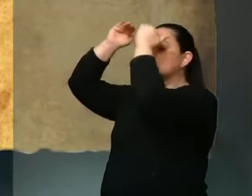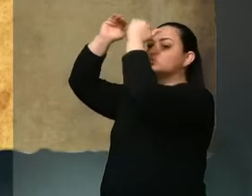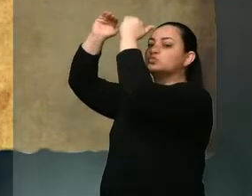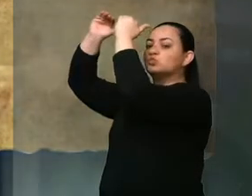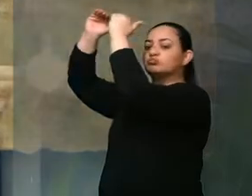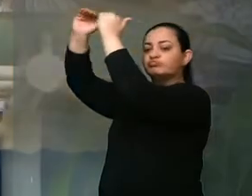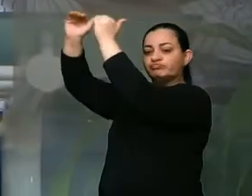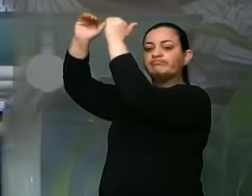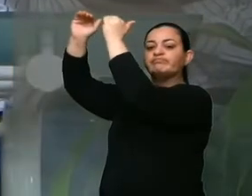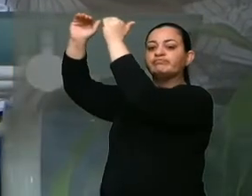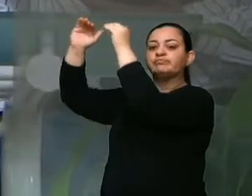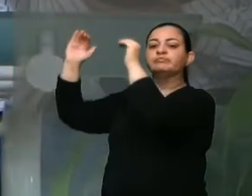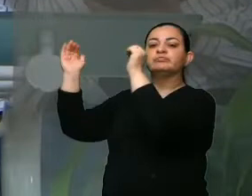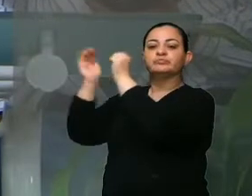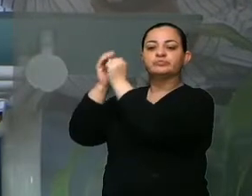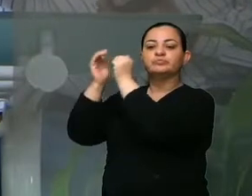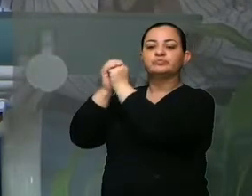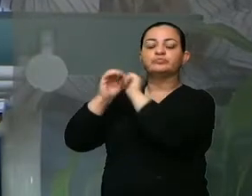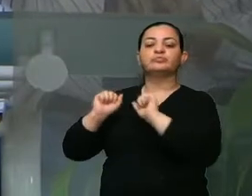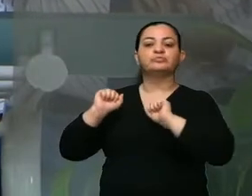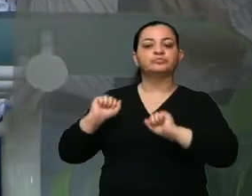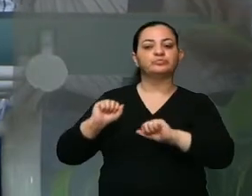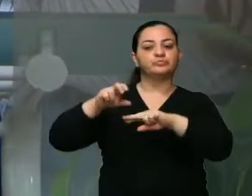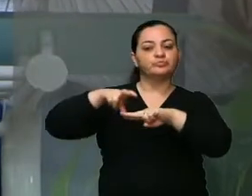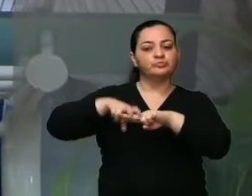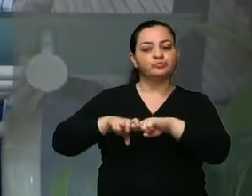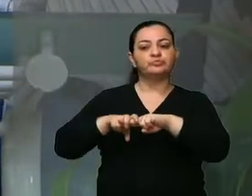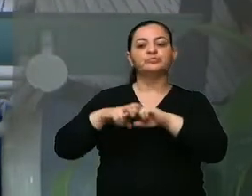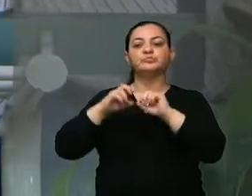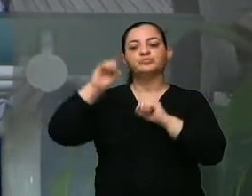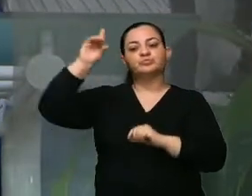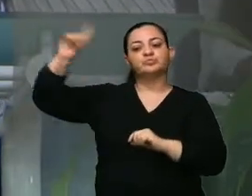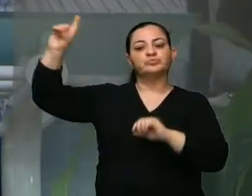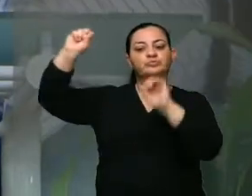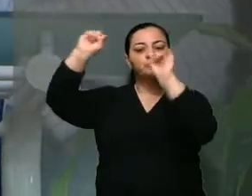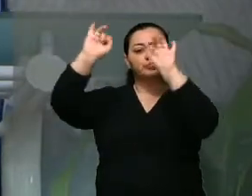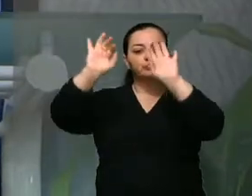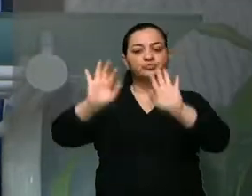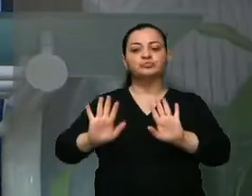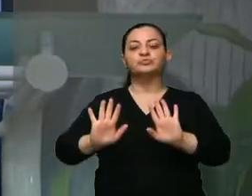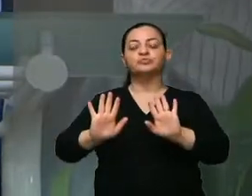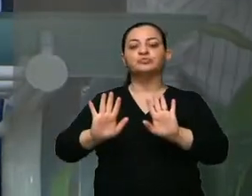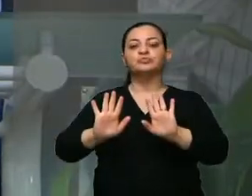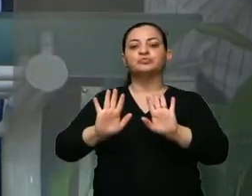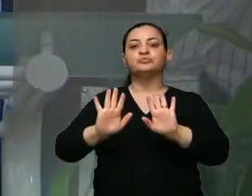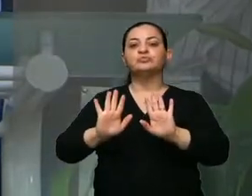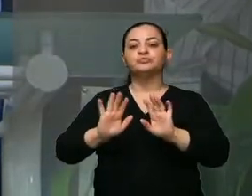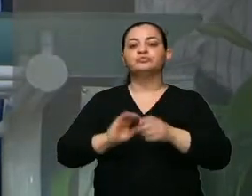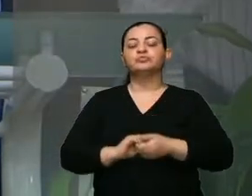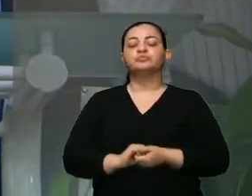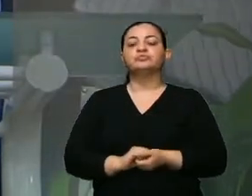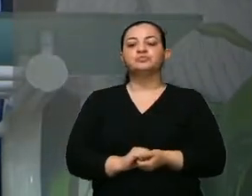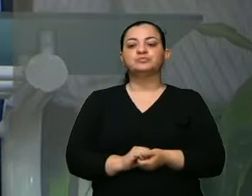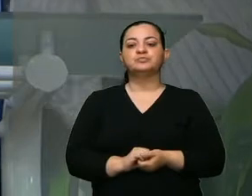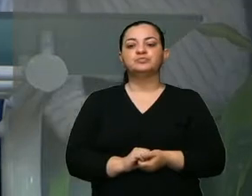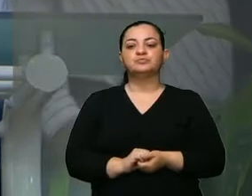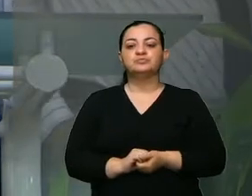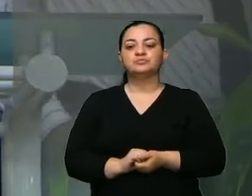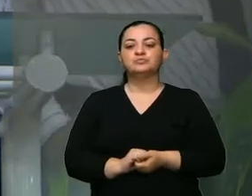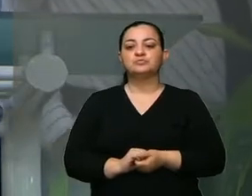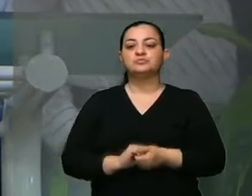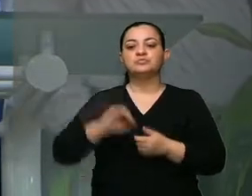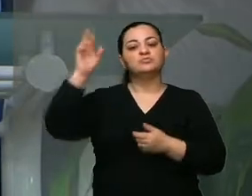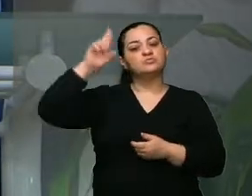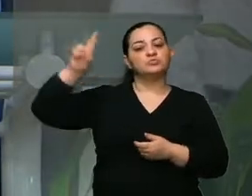também o desde assentar deus abençoe é assim que o